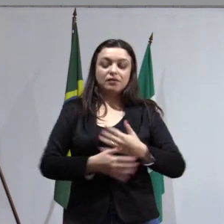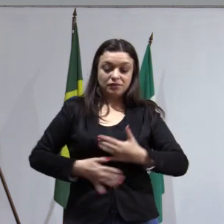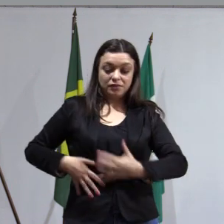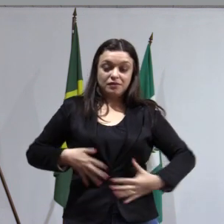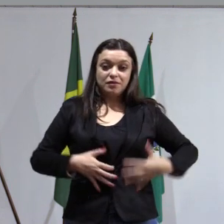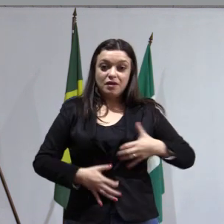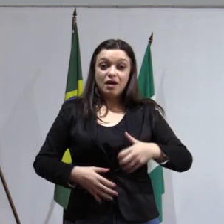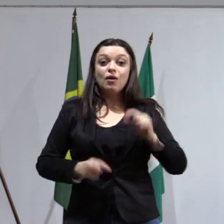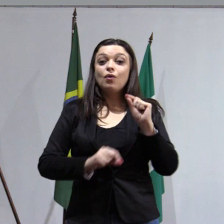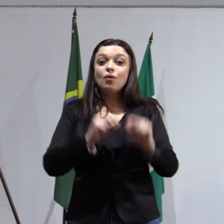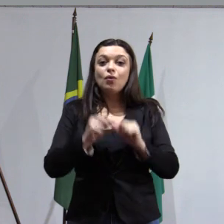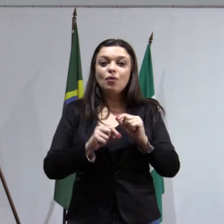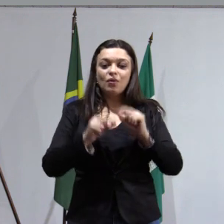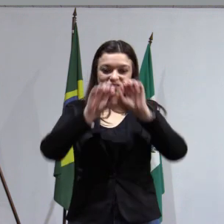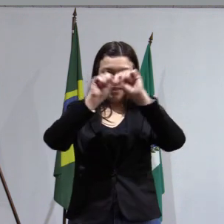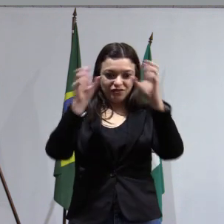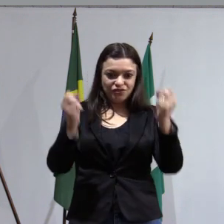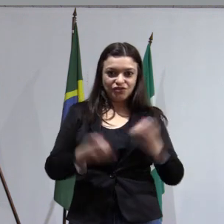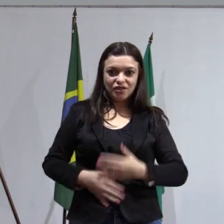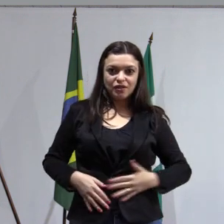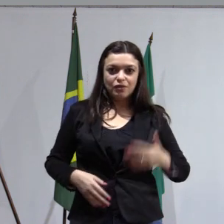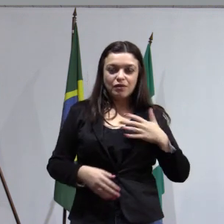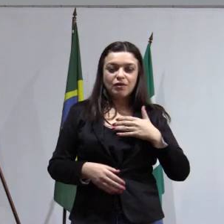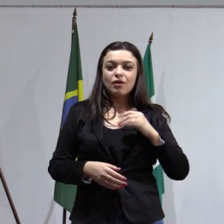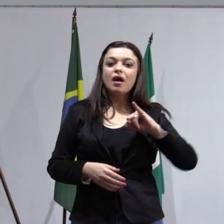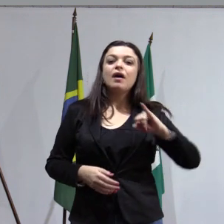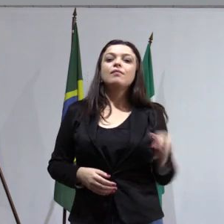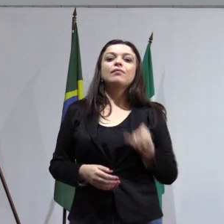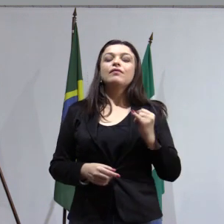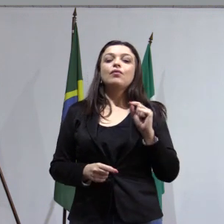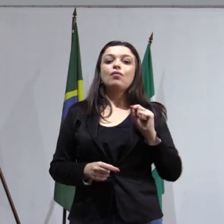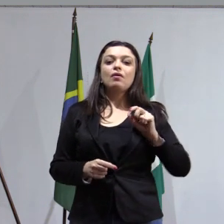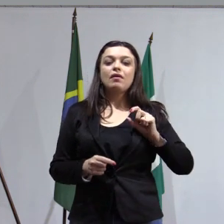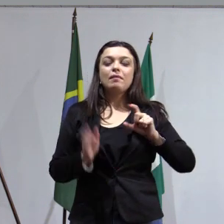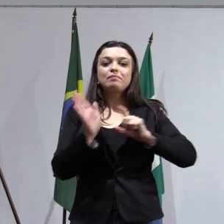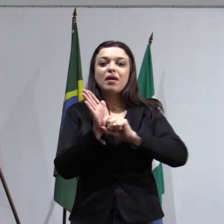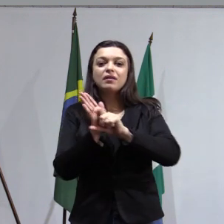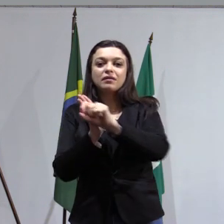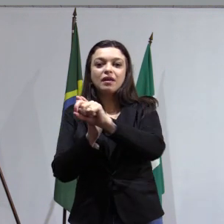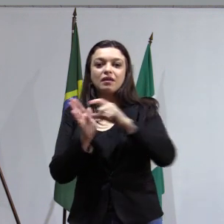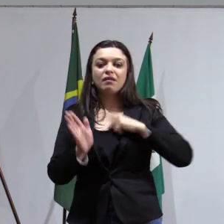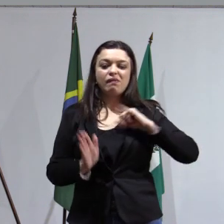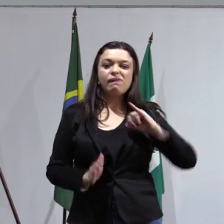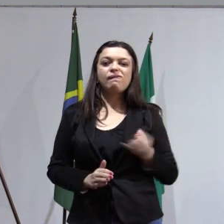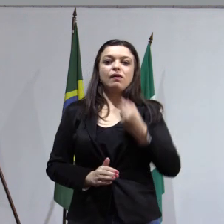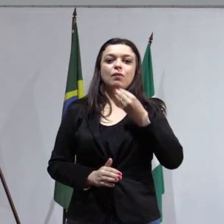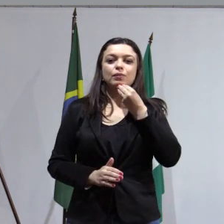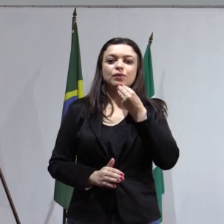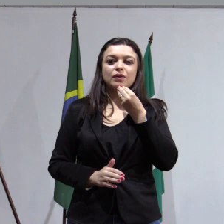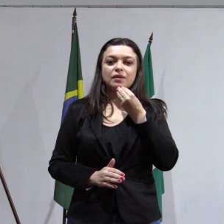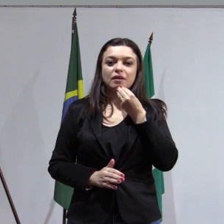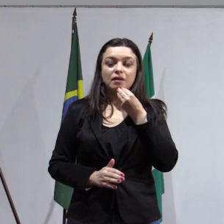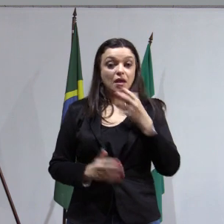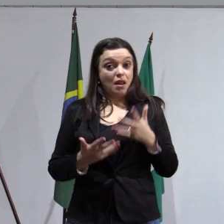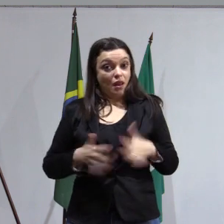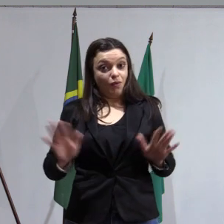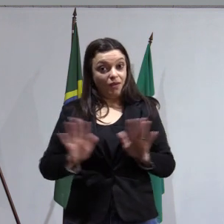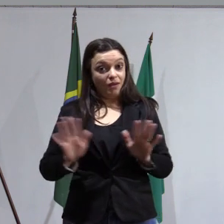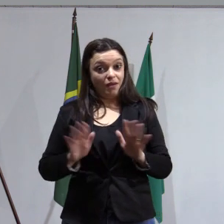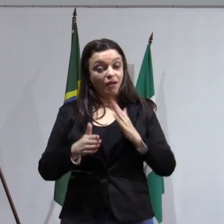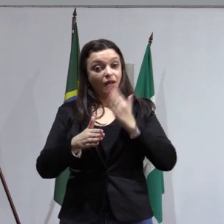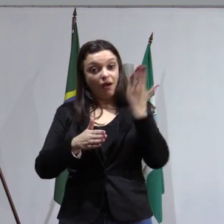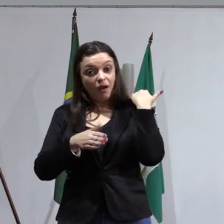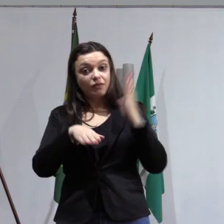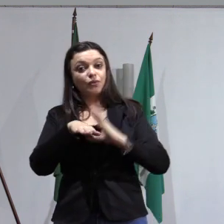alguns germes, algumas bactérias se tornam oportunistas. Não queriam nem ser oportunistas, mas se tornam oportunistas. E